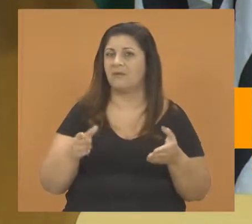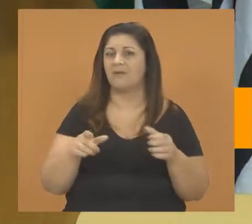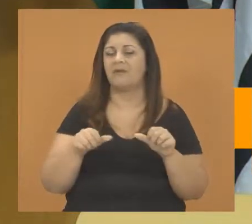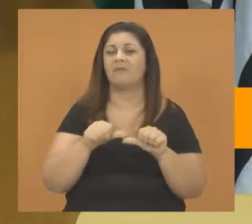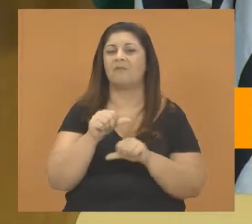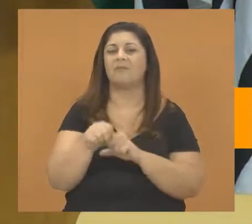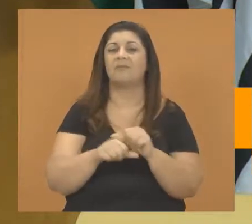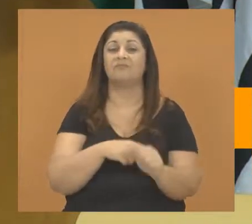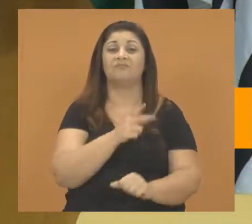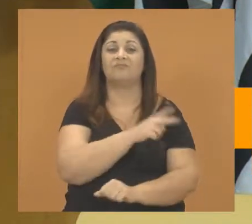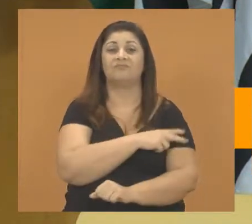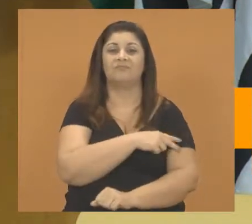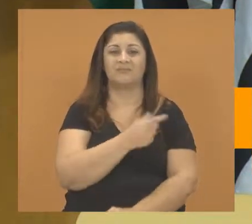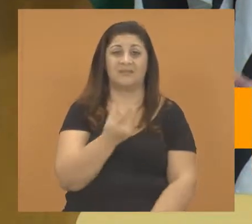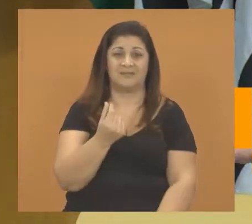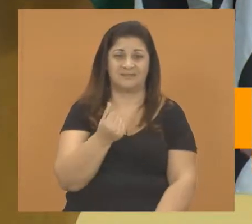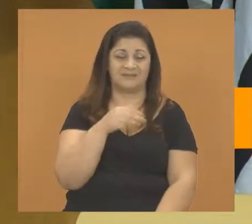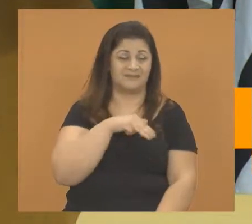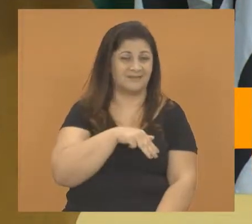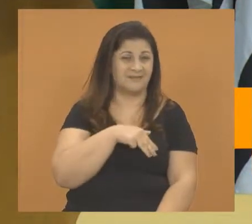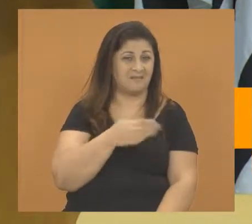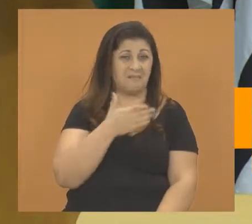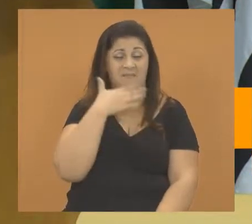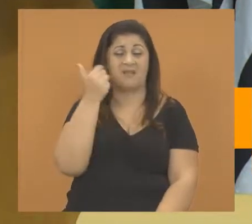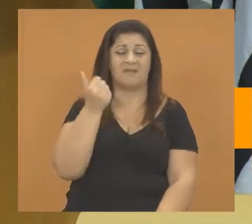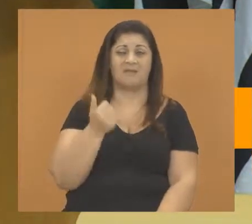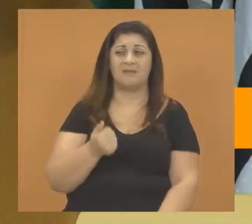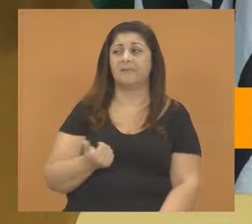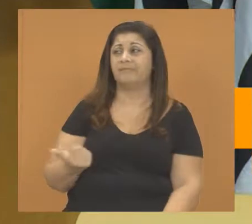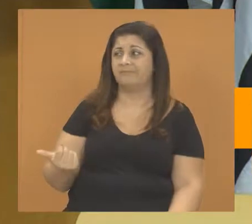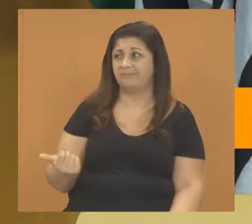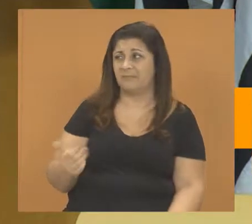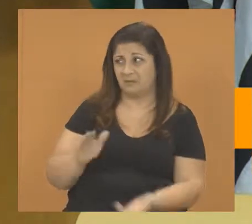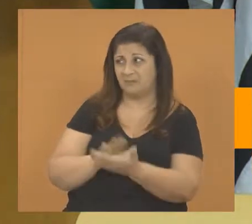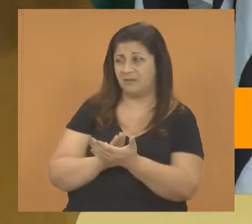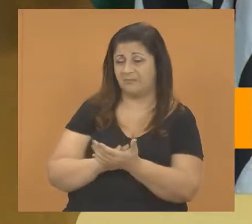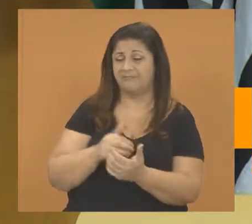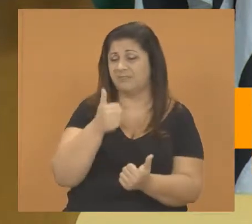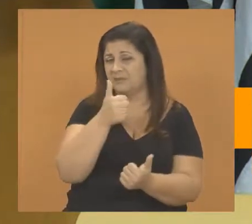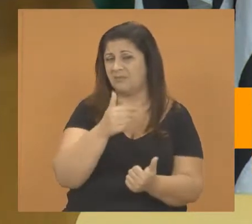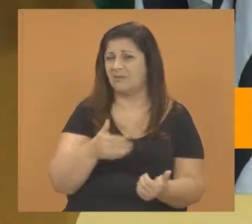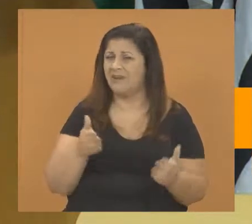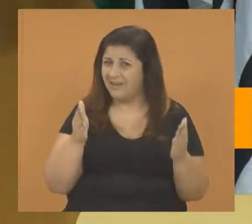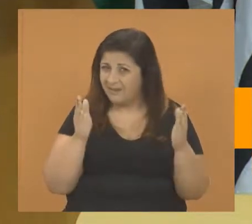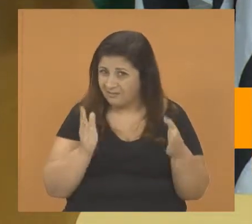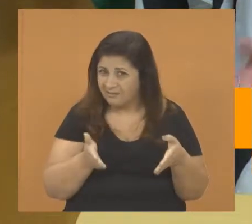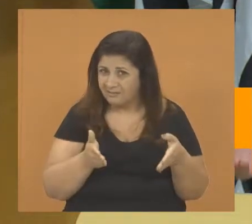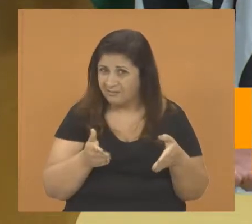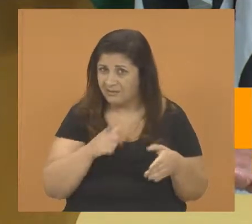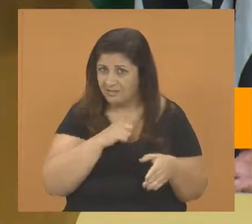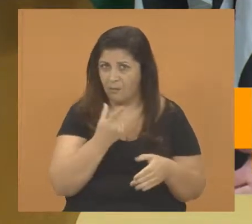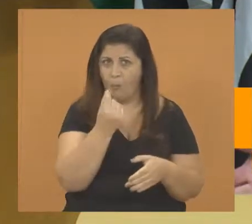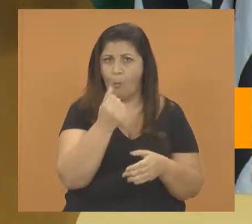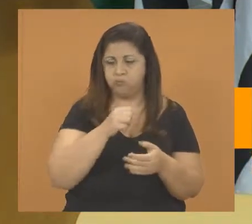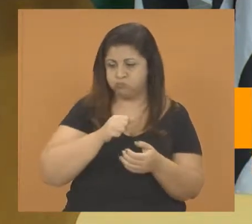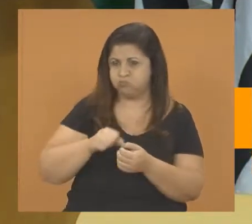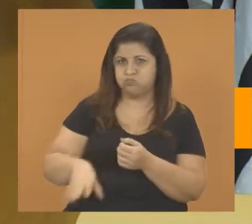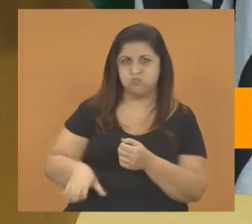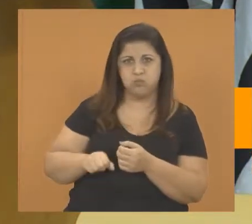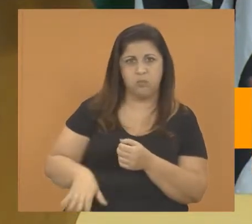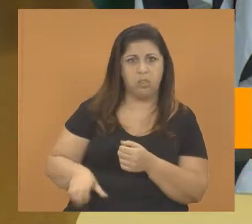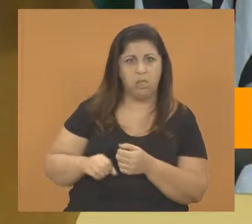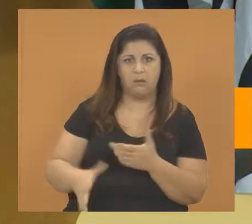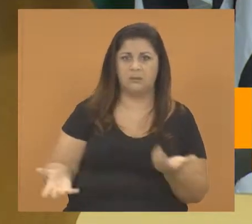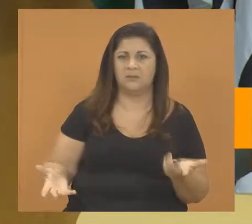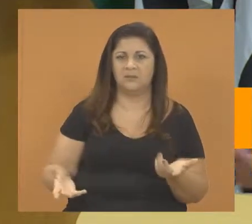obviamente passa a ganhar mais valorizando o funcionário a pergunta que eu faço é o momento tá sobrando dinheiro até esse